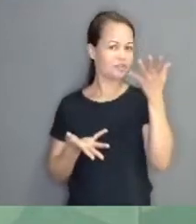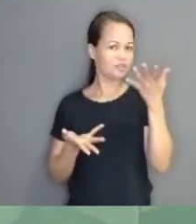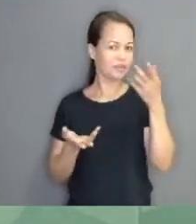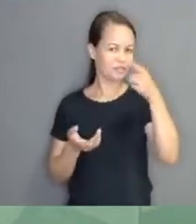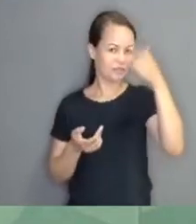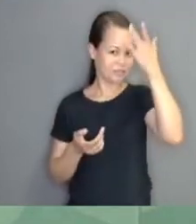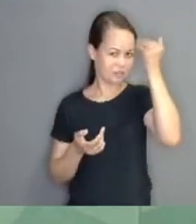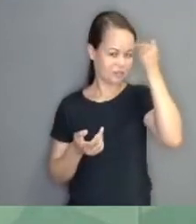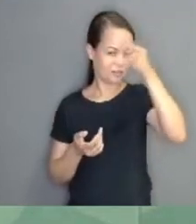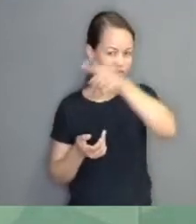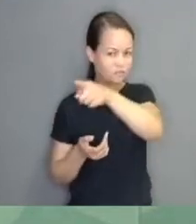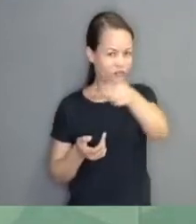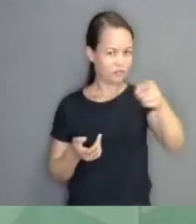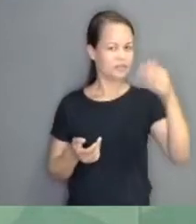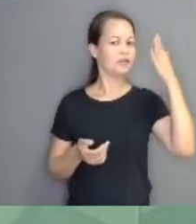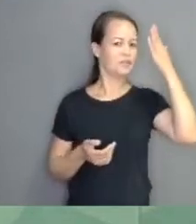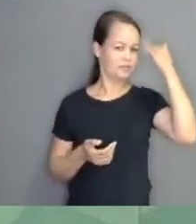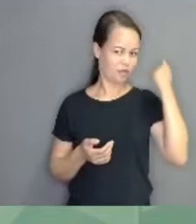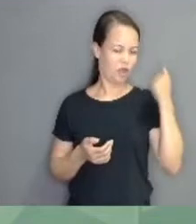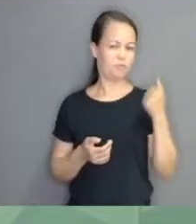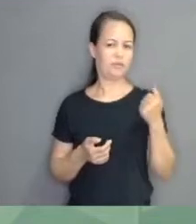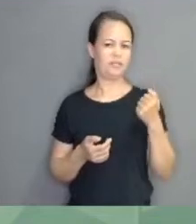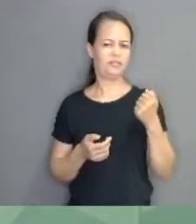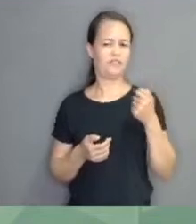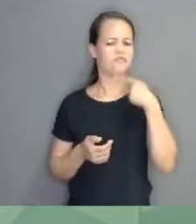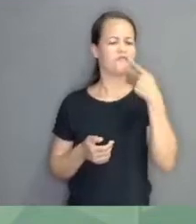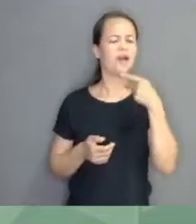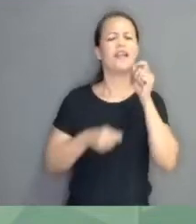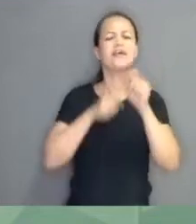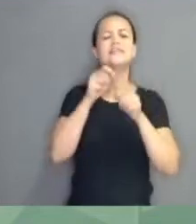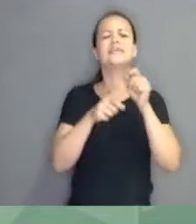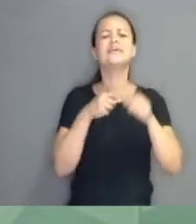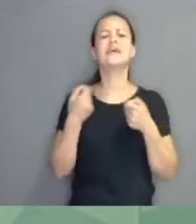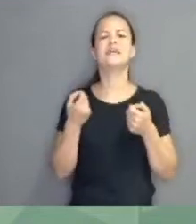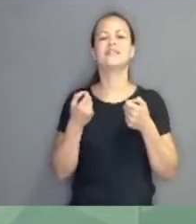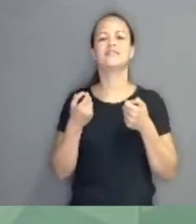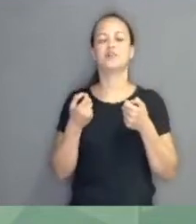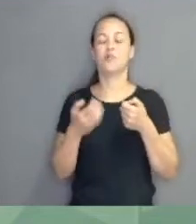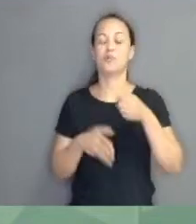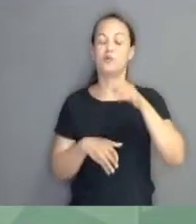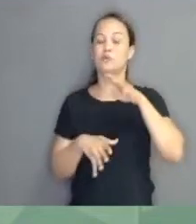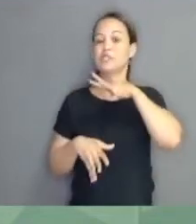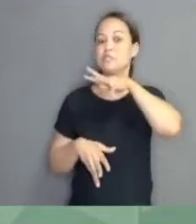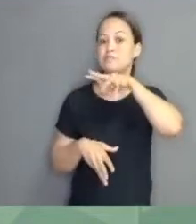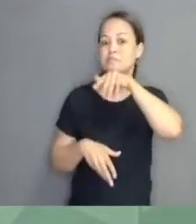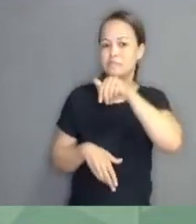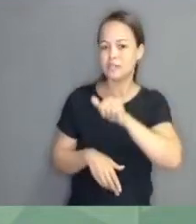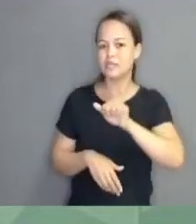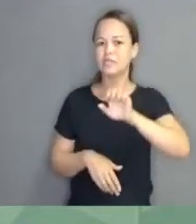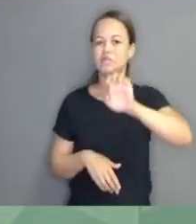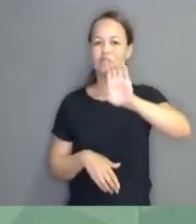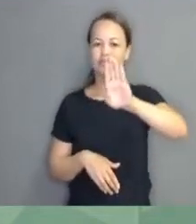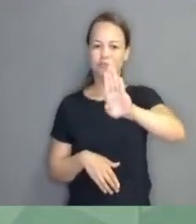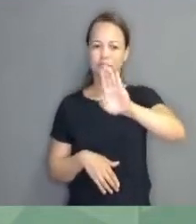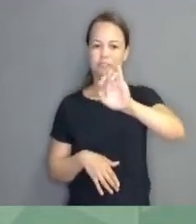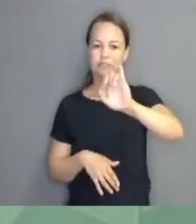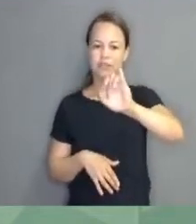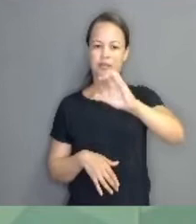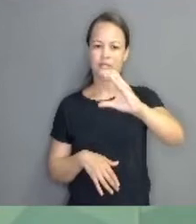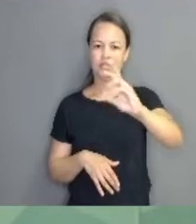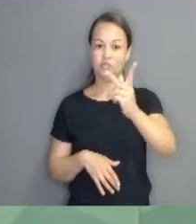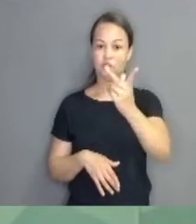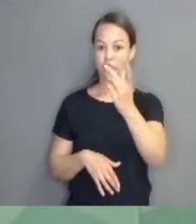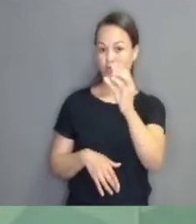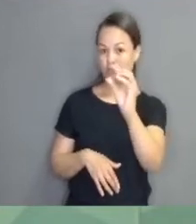que é que fala o nosso poema isso mesmo sobre os bichos não é nós vimos aí